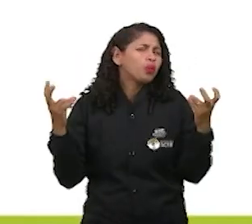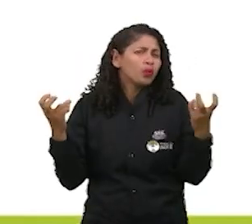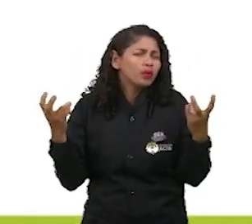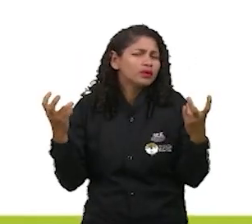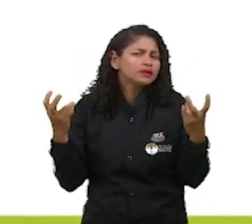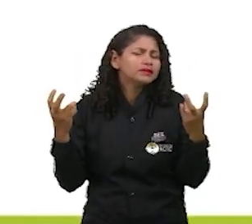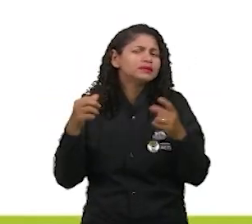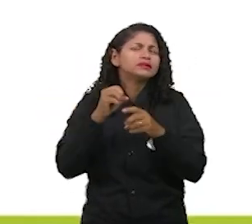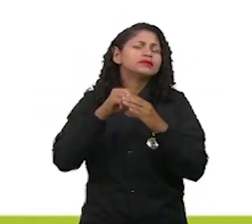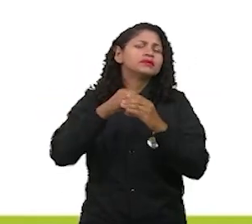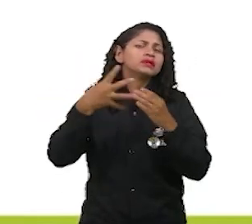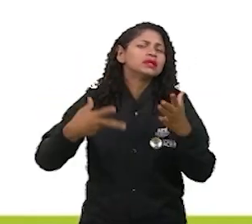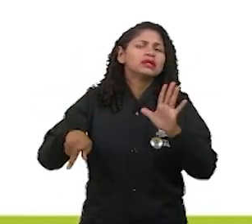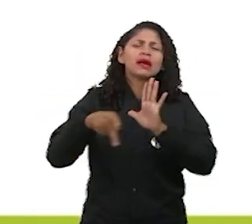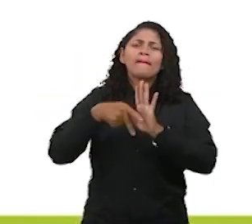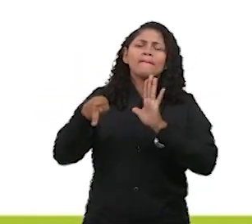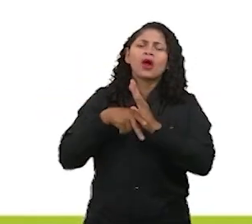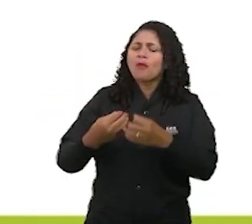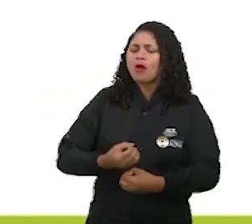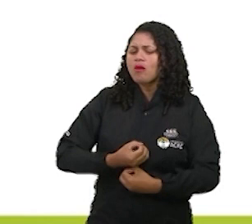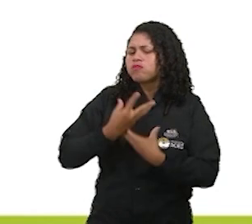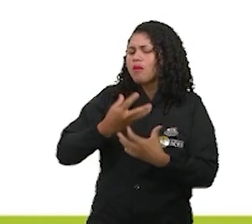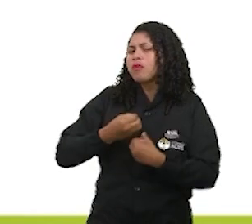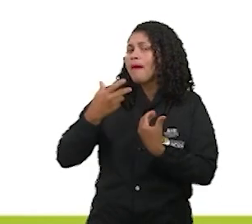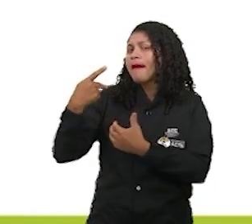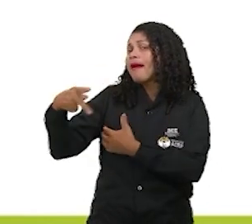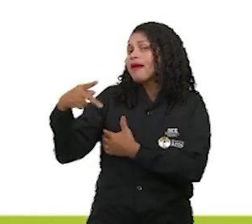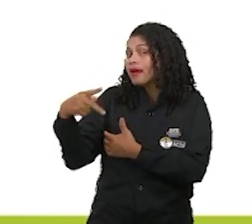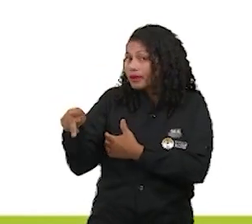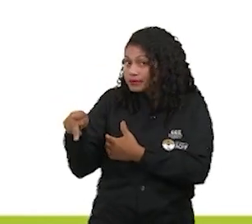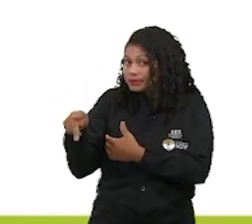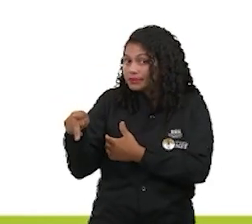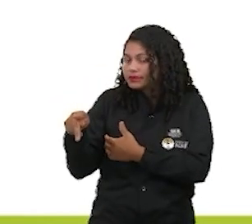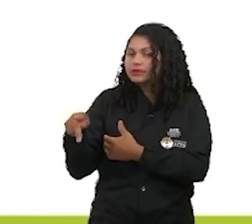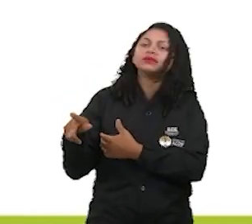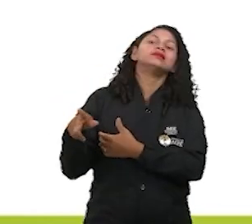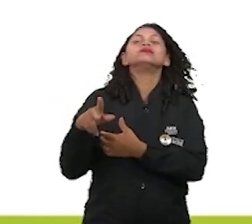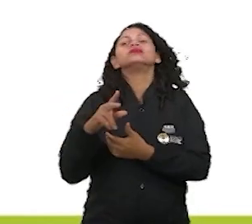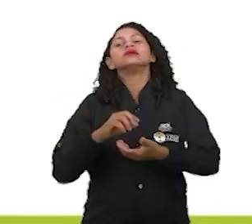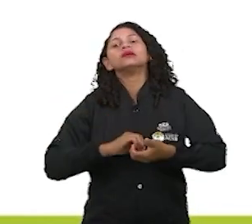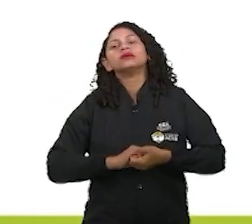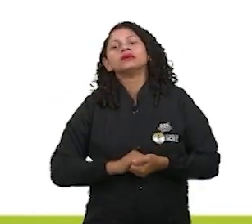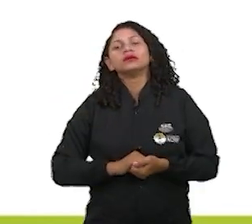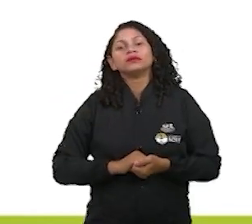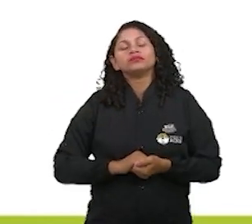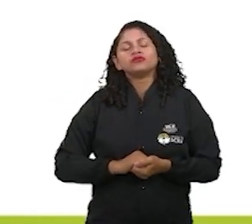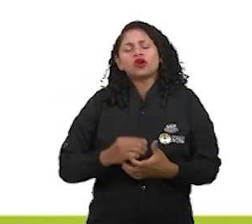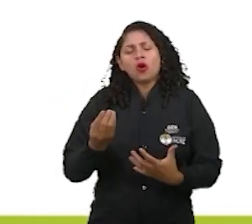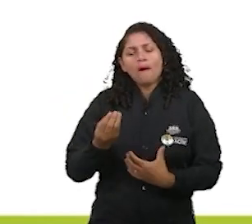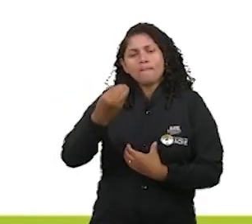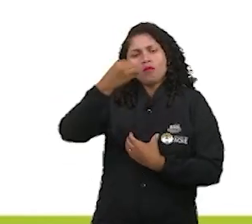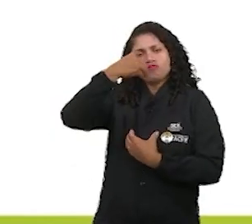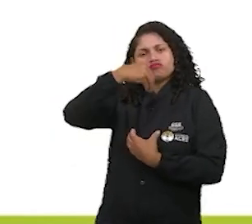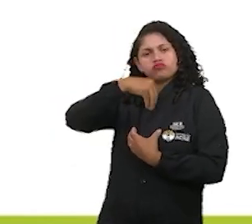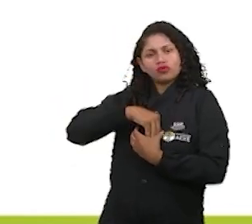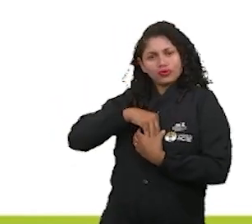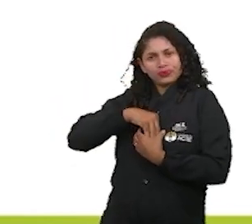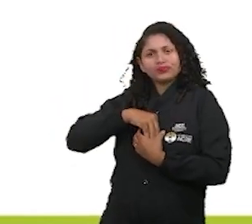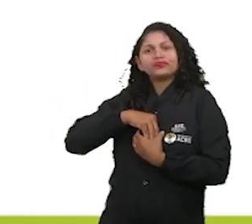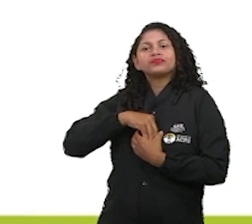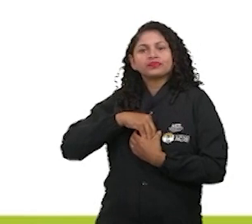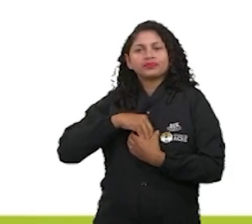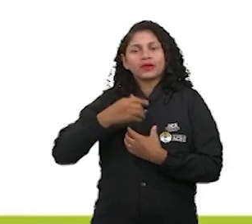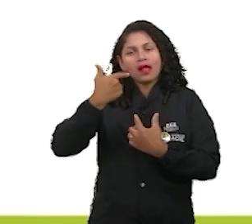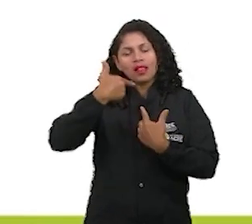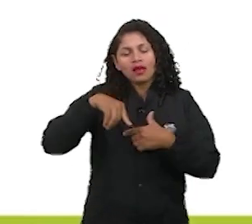são as características dos poemas dela, né? O que ela trabalha? O intimismo,